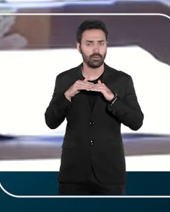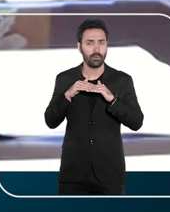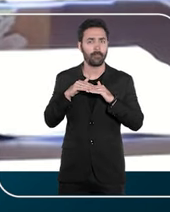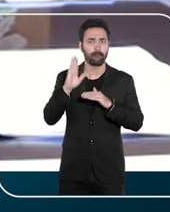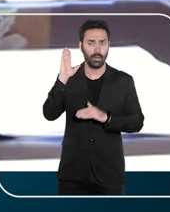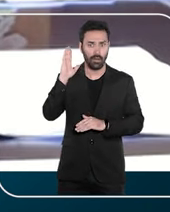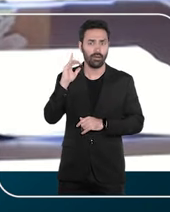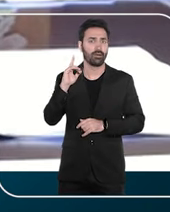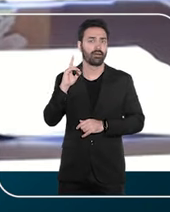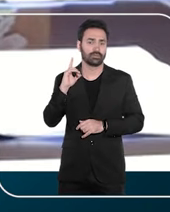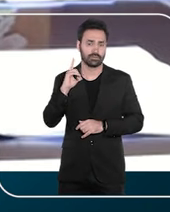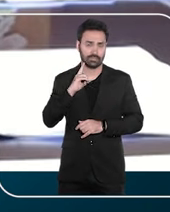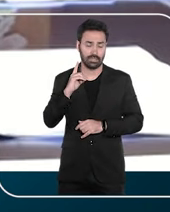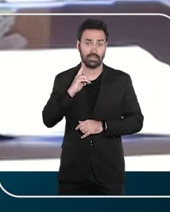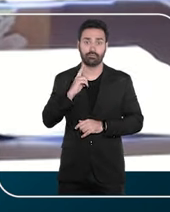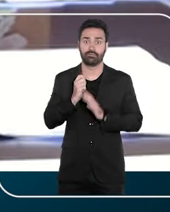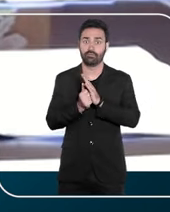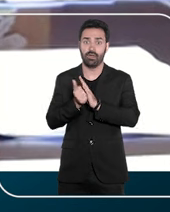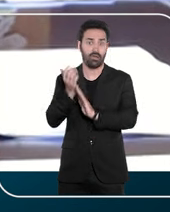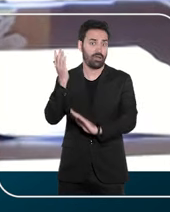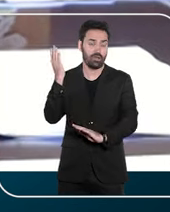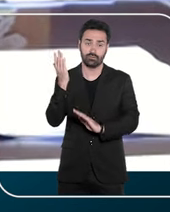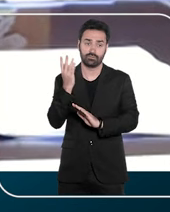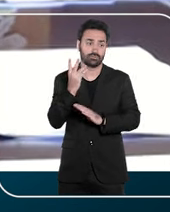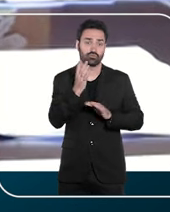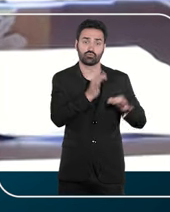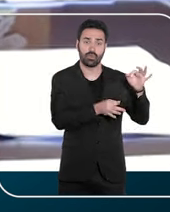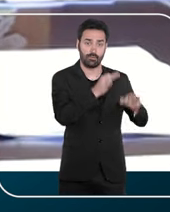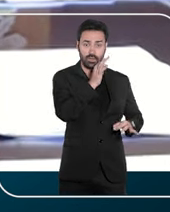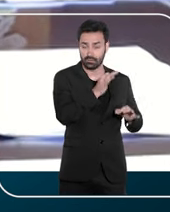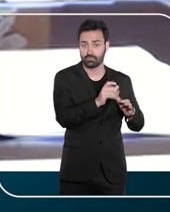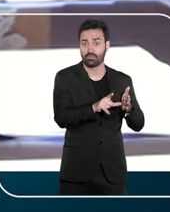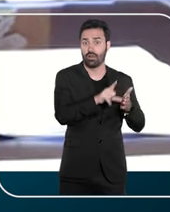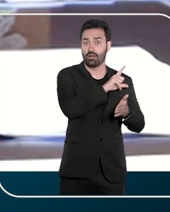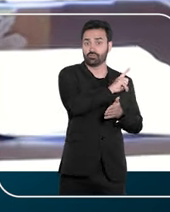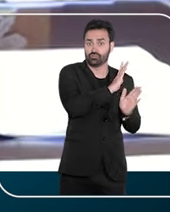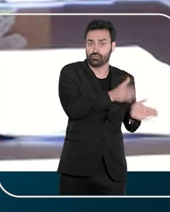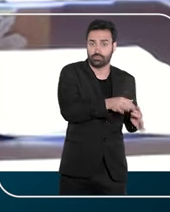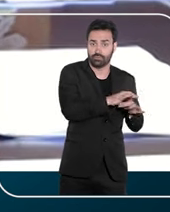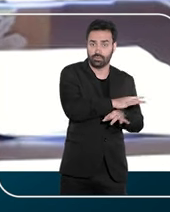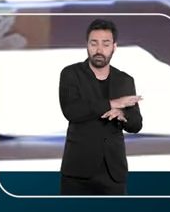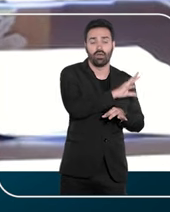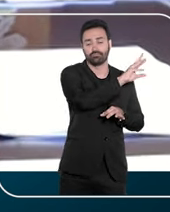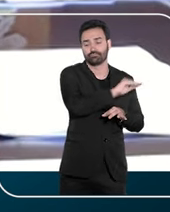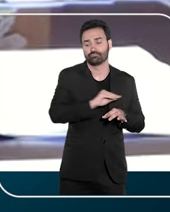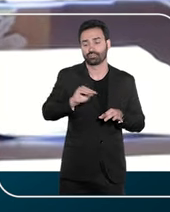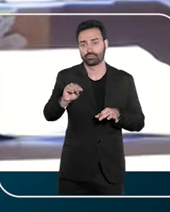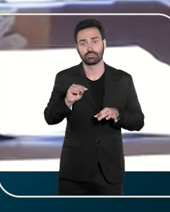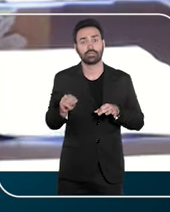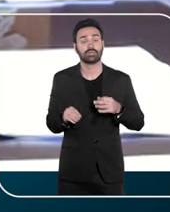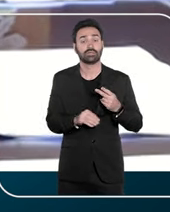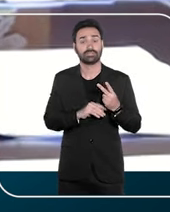precedentes, que mais editou precedentes, a segunda sessão um tanto mais,